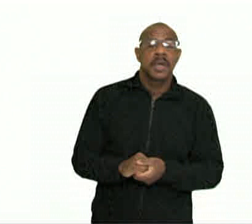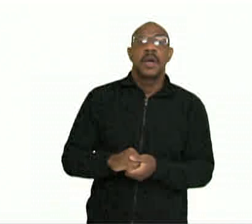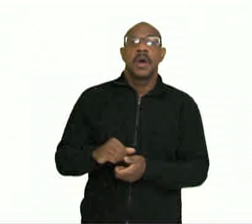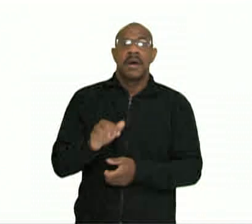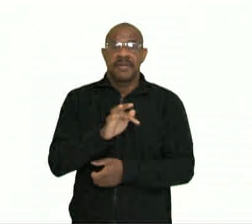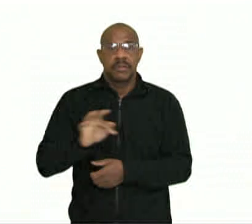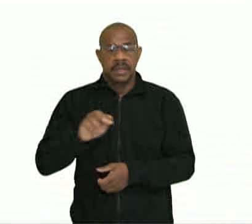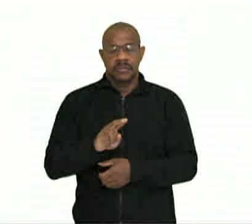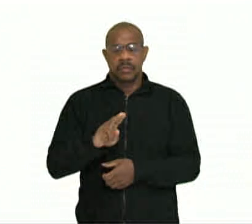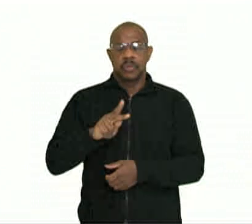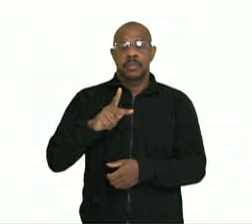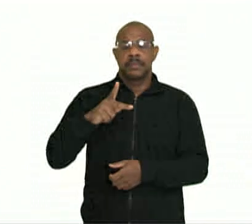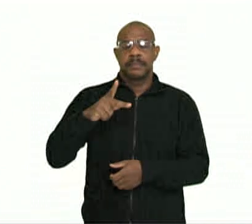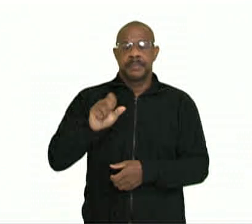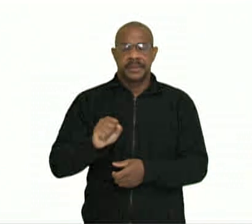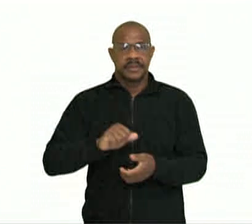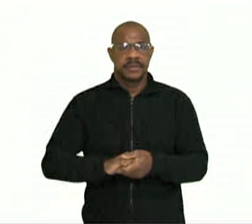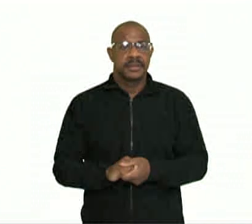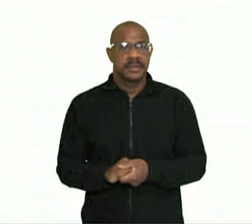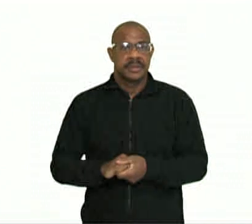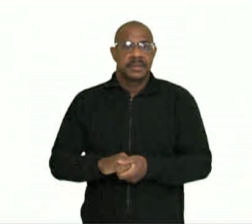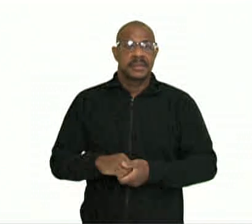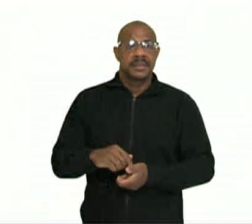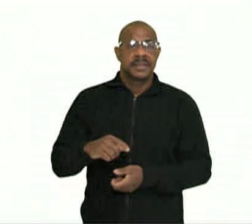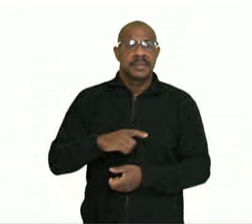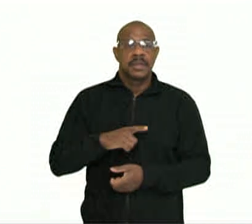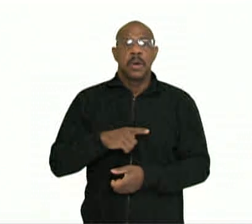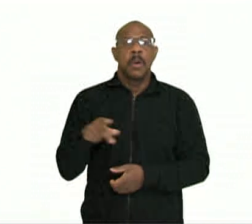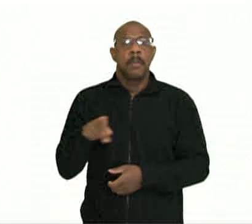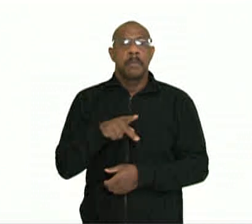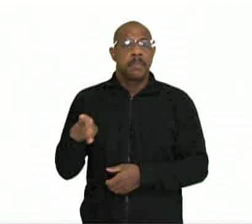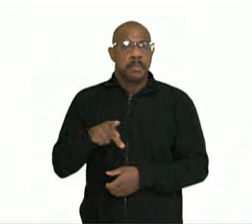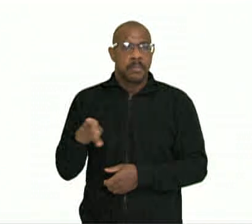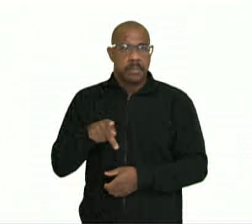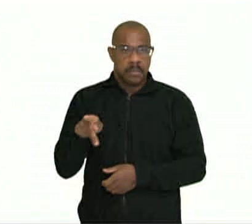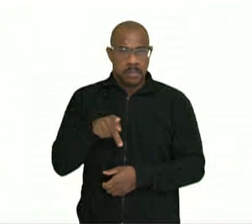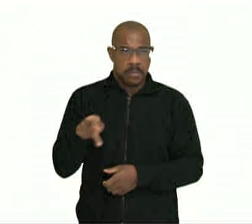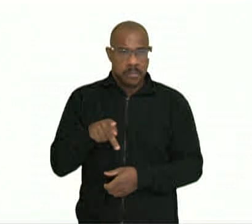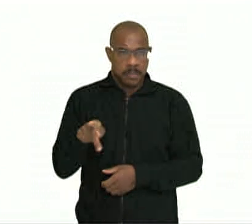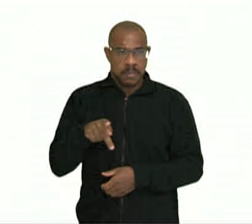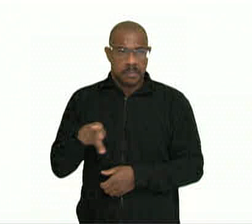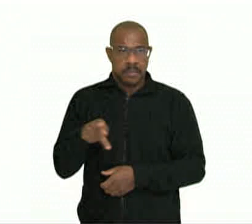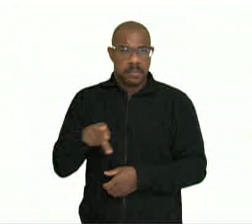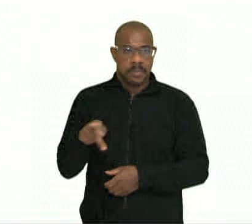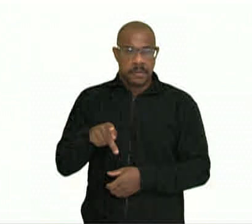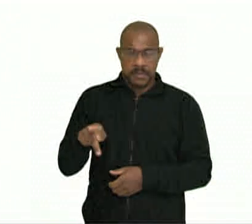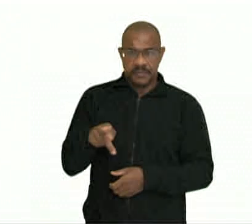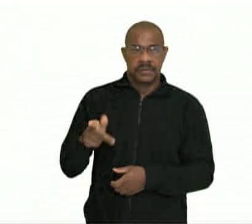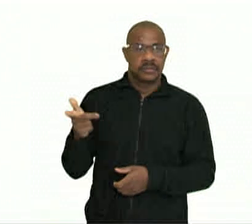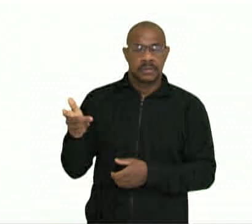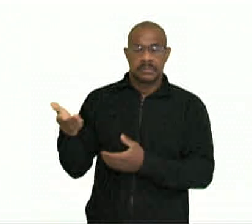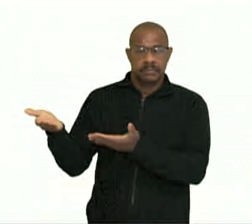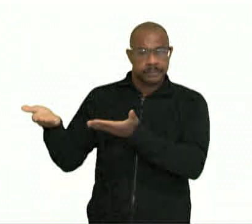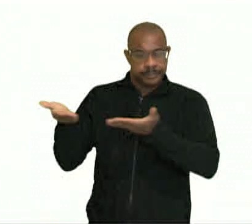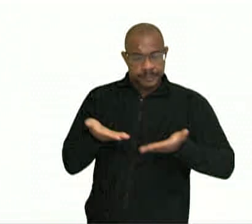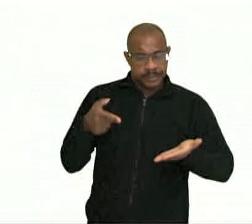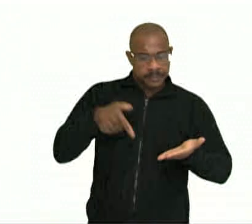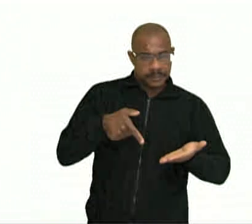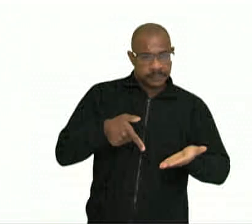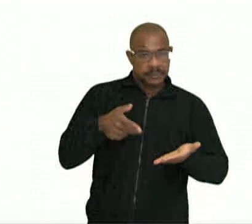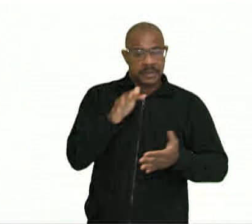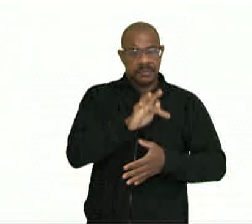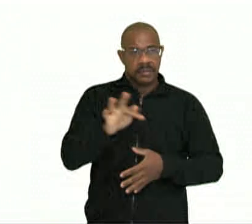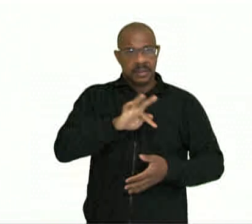professores Glauco Arbix, sociólogo, professor titular da Faculdade de Filosofia, Letras e Ciências Humanas, da USP,